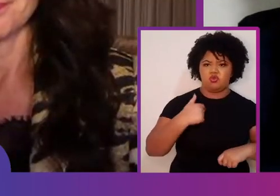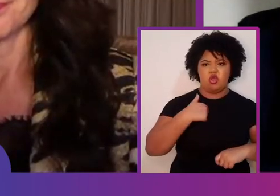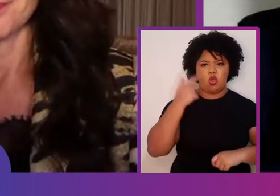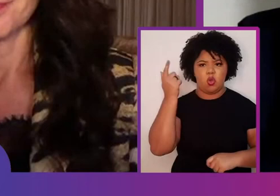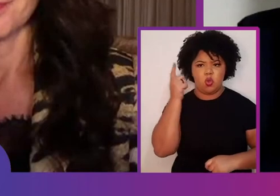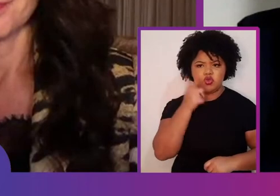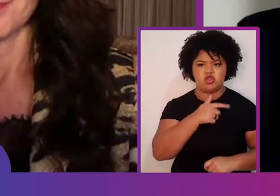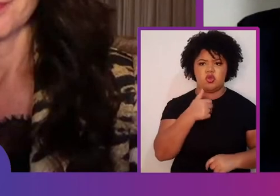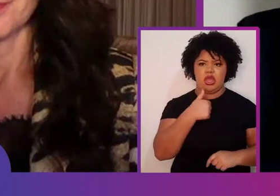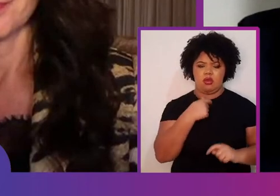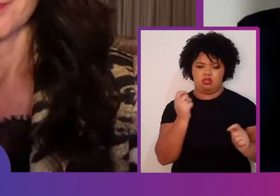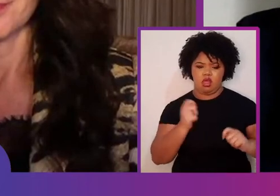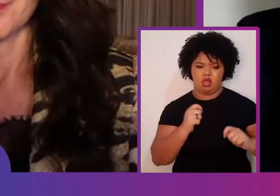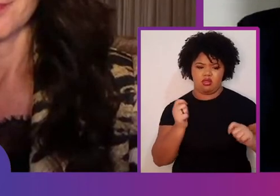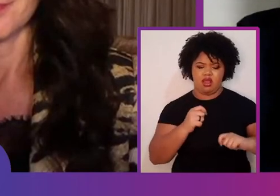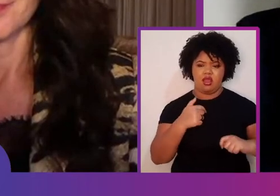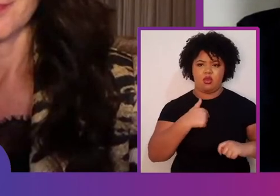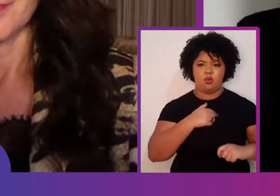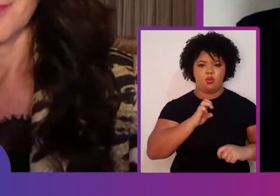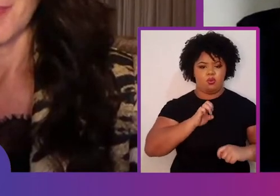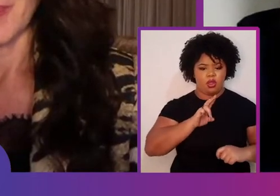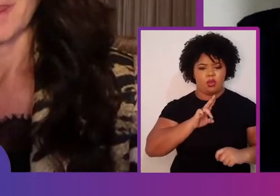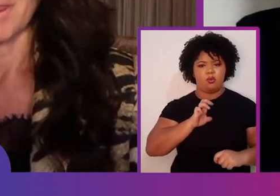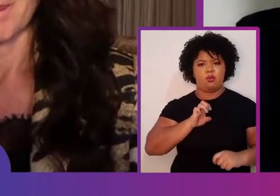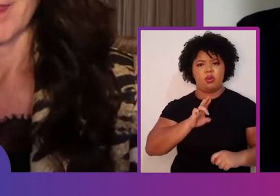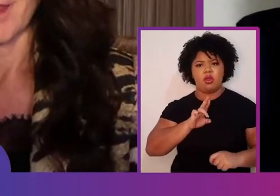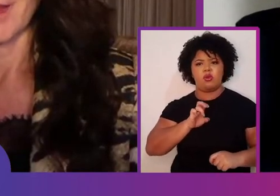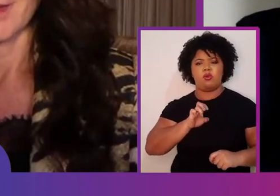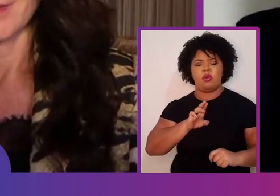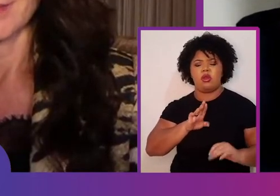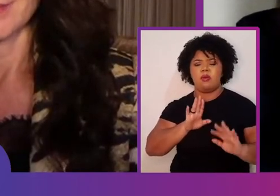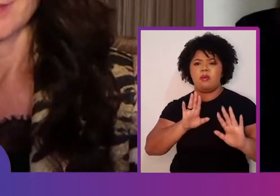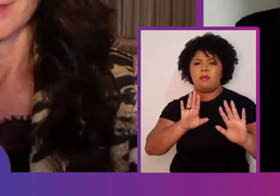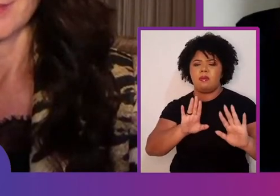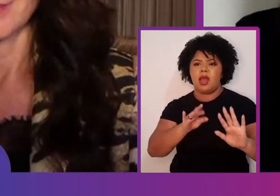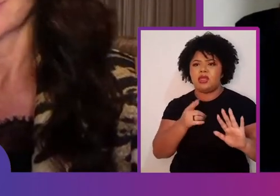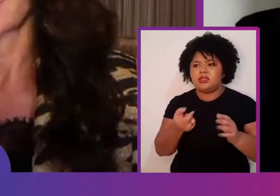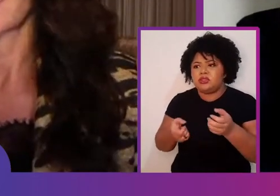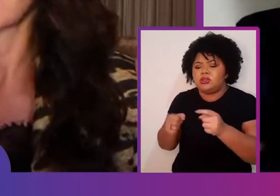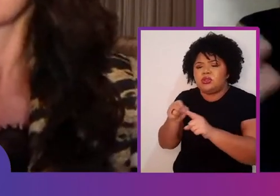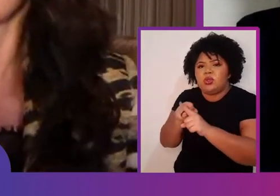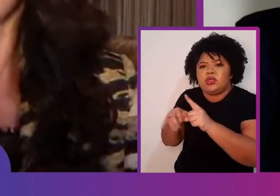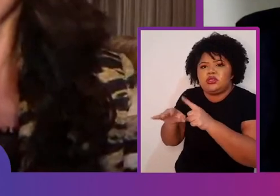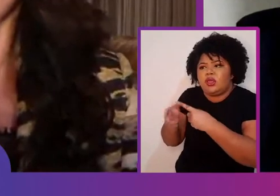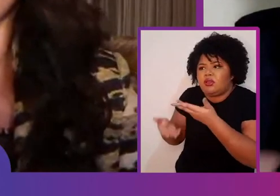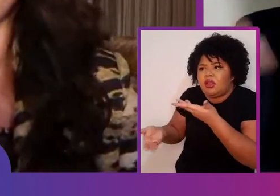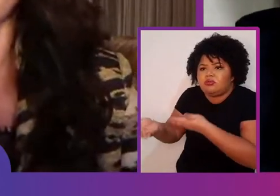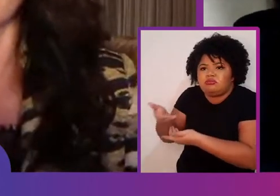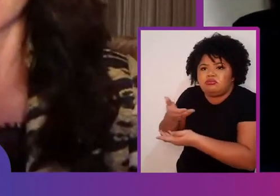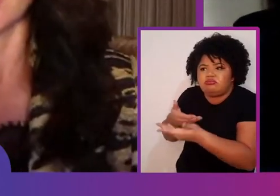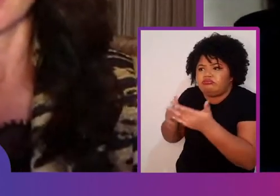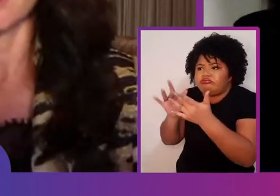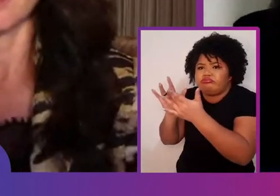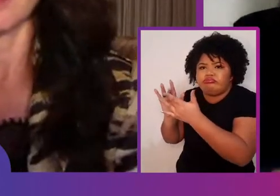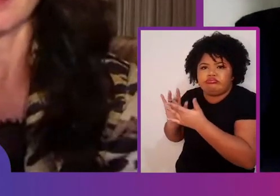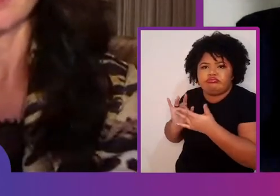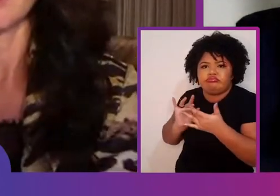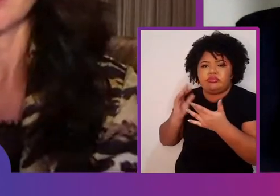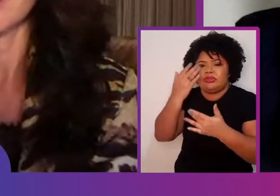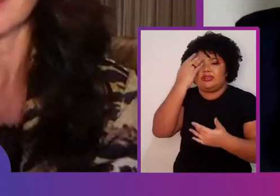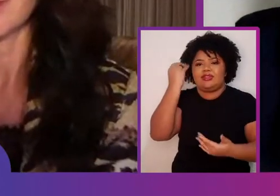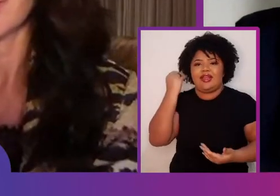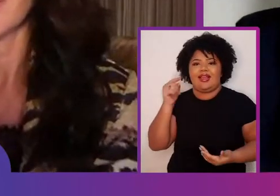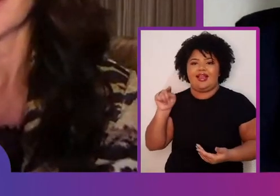se simplesmente se elimina toda a dinâmica social que vinha pela antítese da